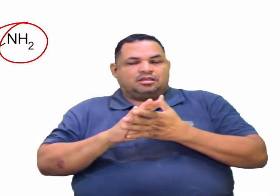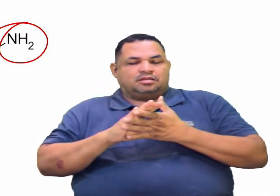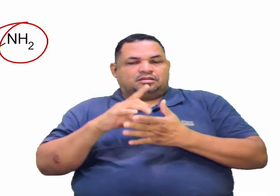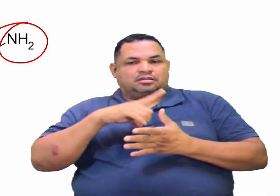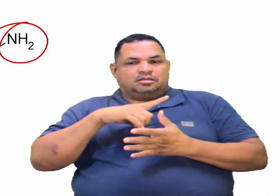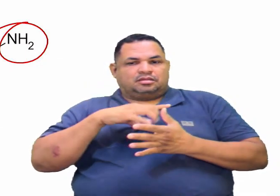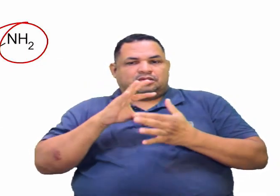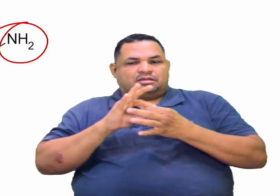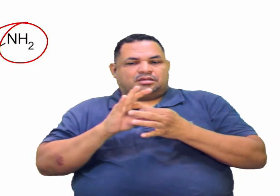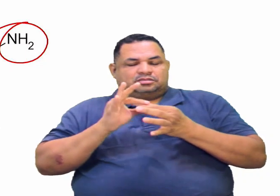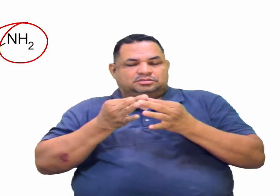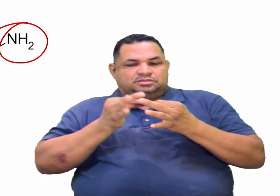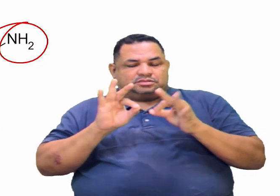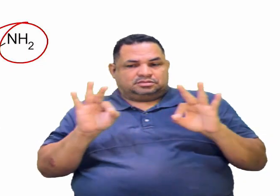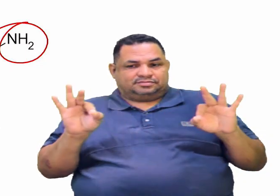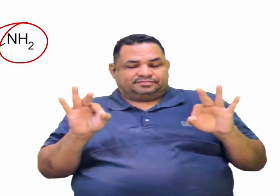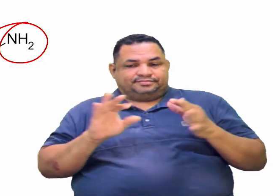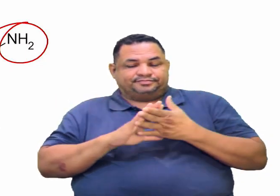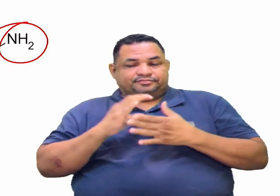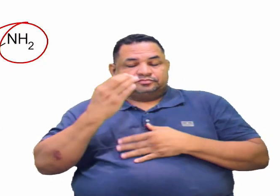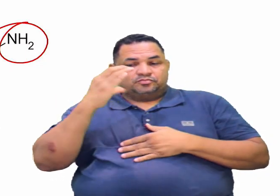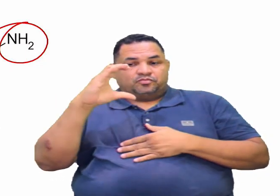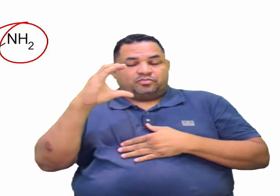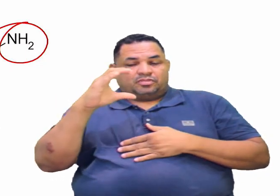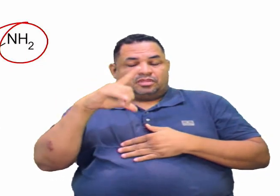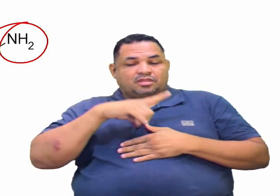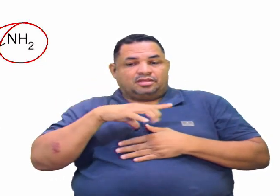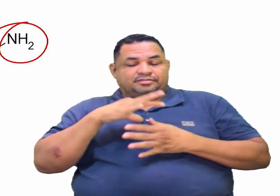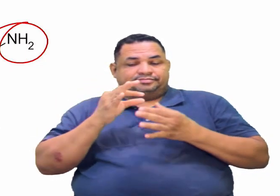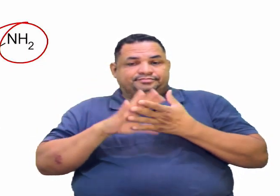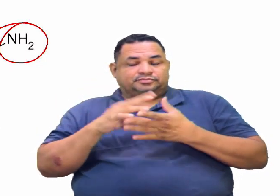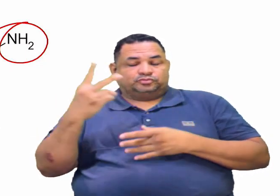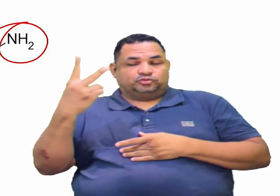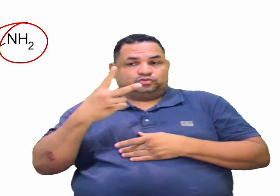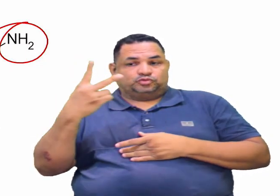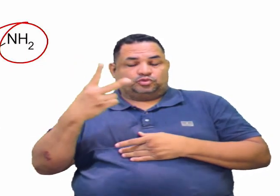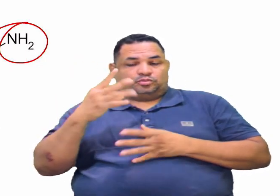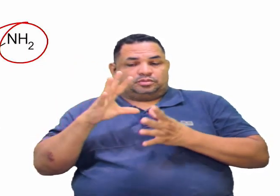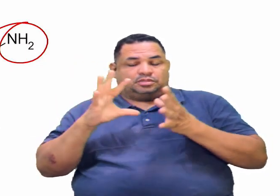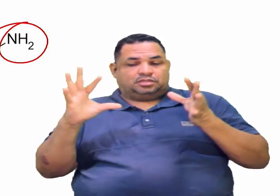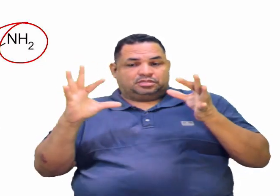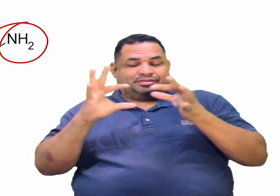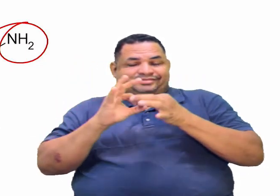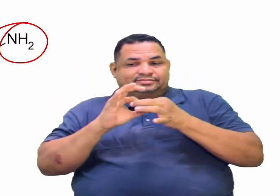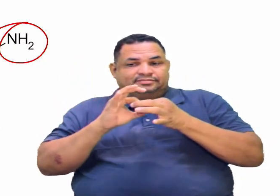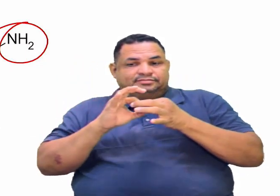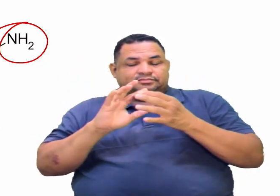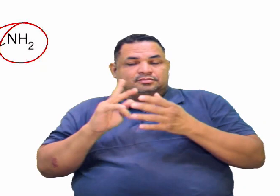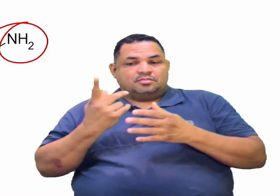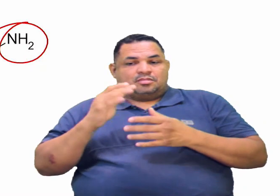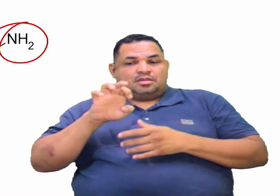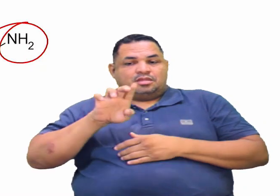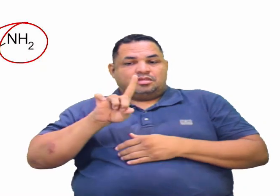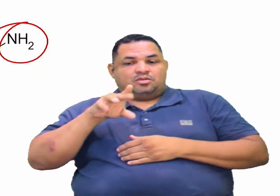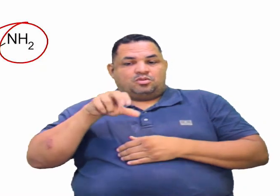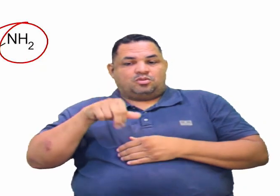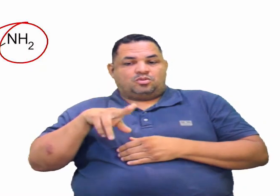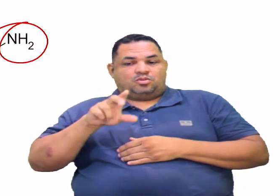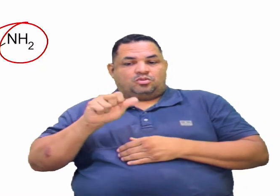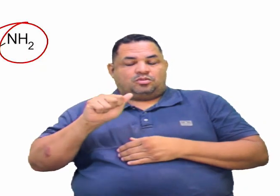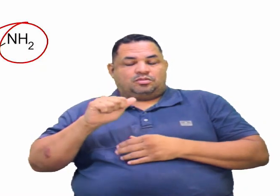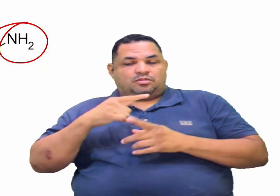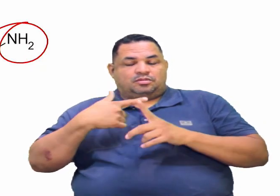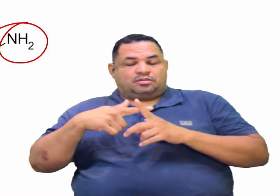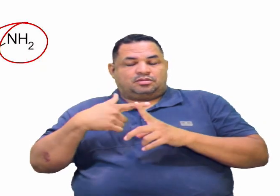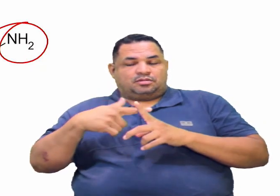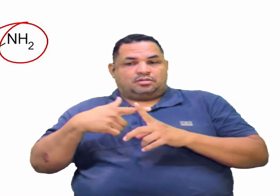com ligação simples. Esses carbonos aqui têm ligação dupla. Ah, é um enol? Não é um